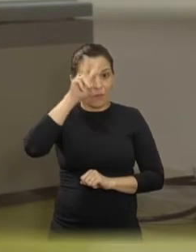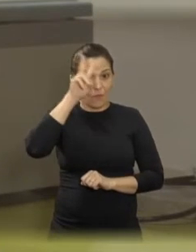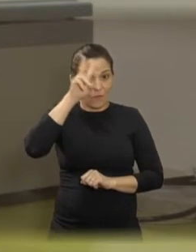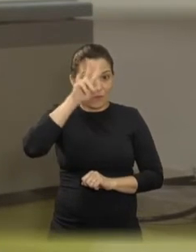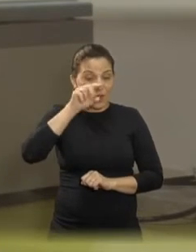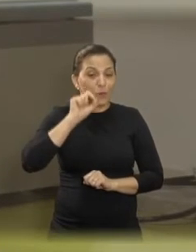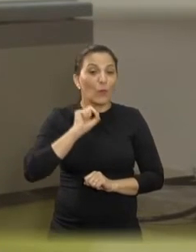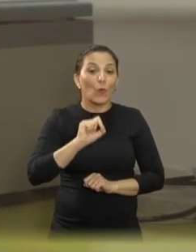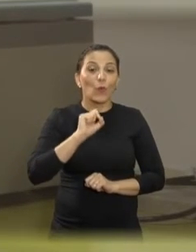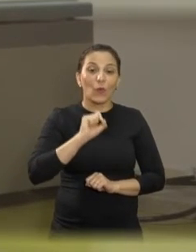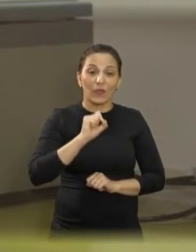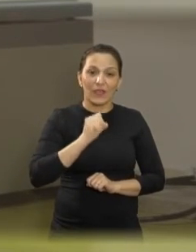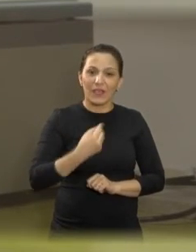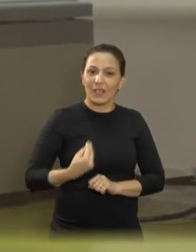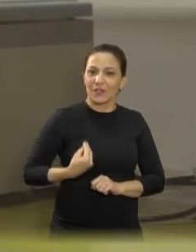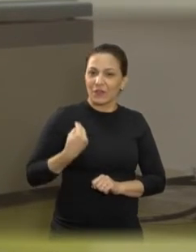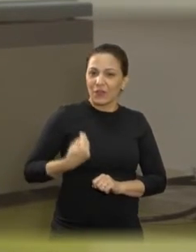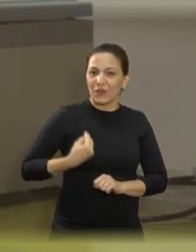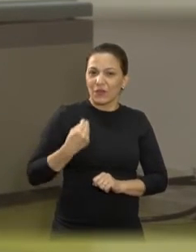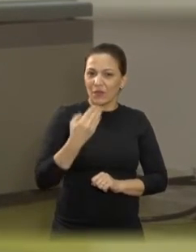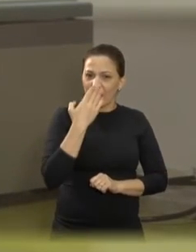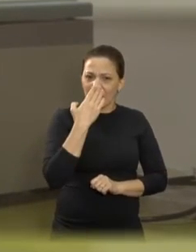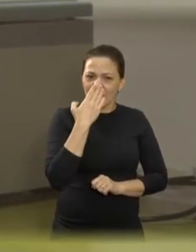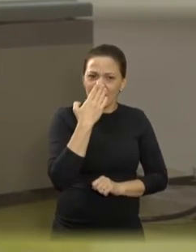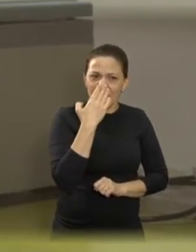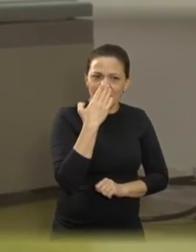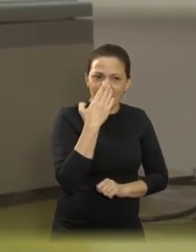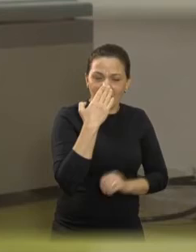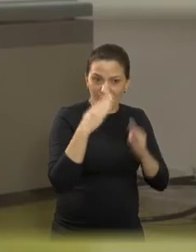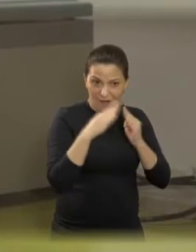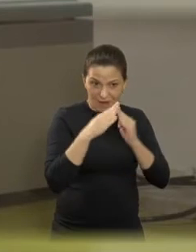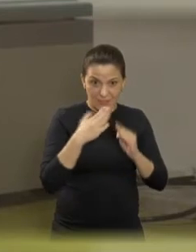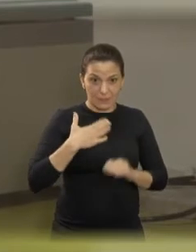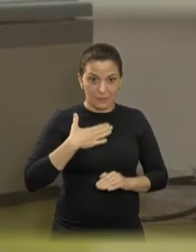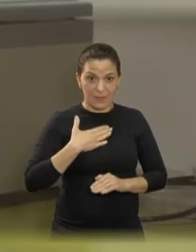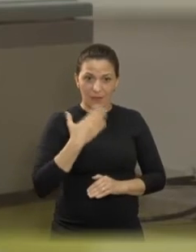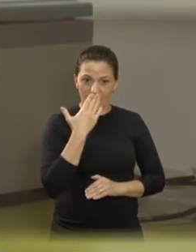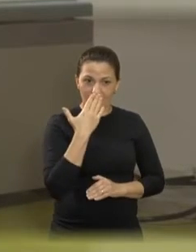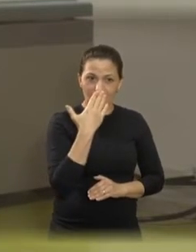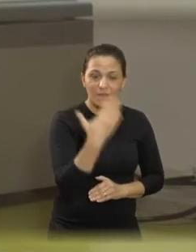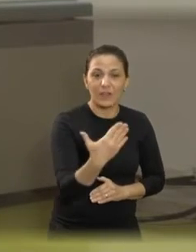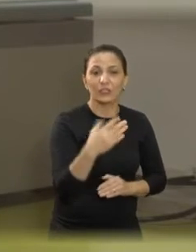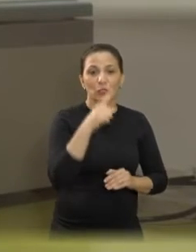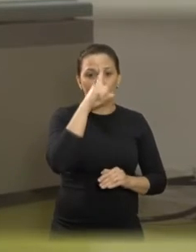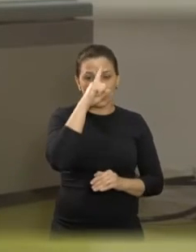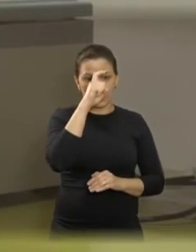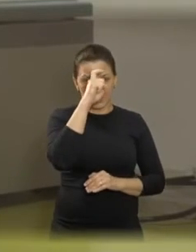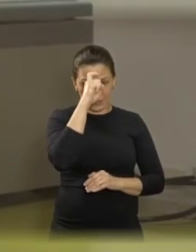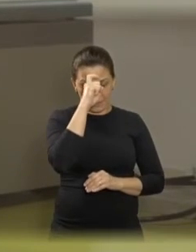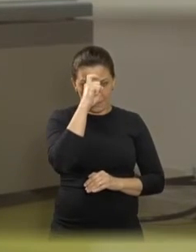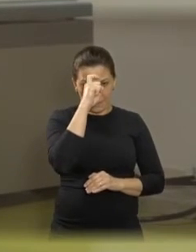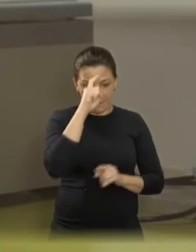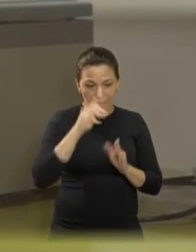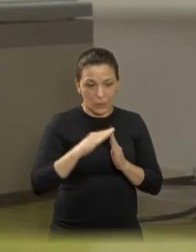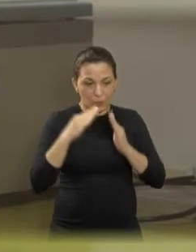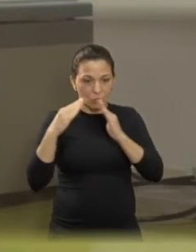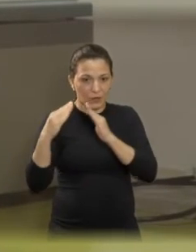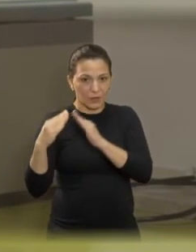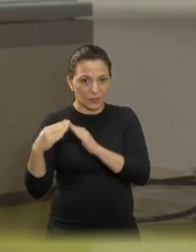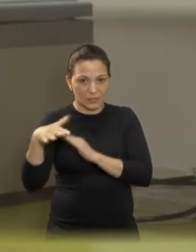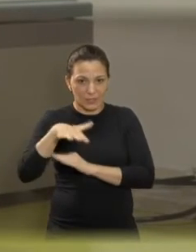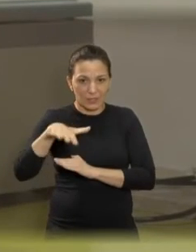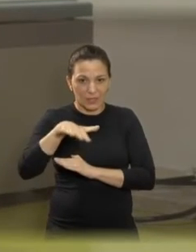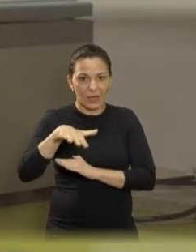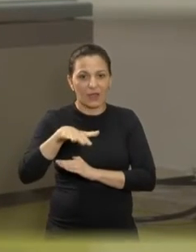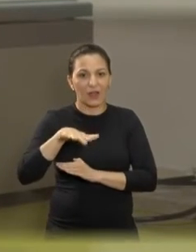eu morava em frente a um hospital, em frente. E nesse hospital, do lado, tinha um